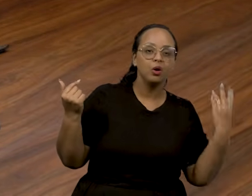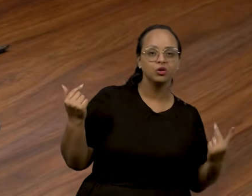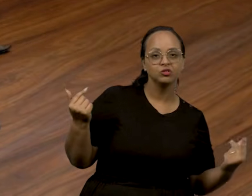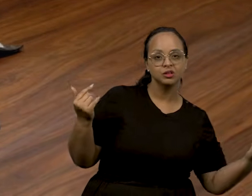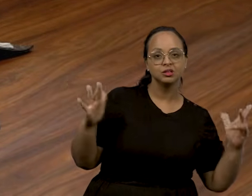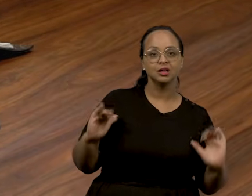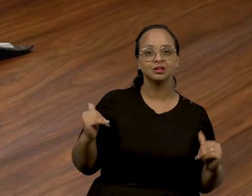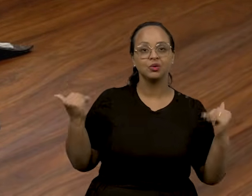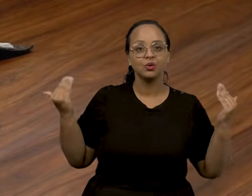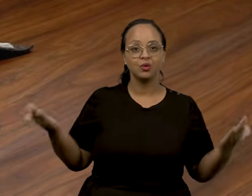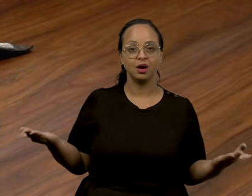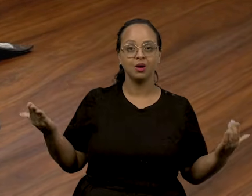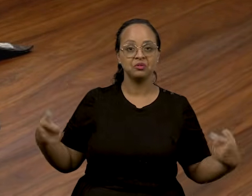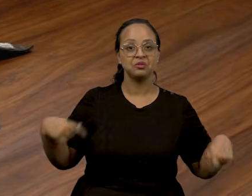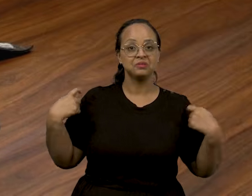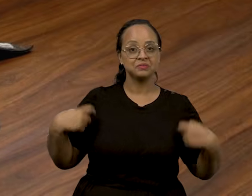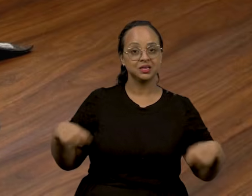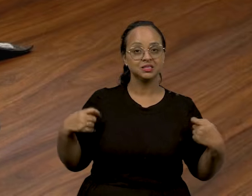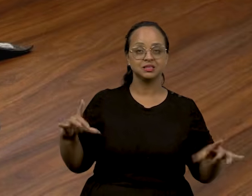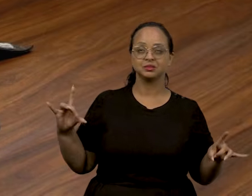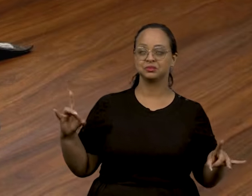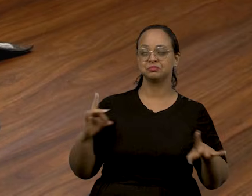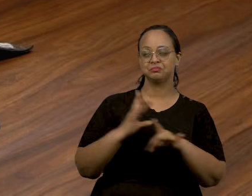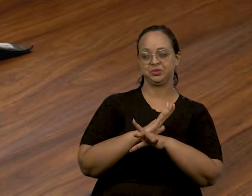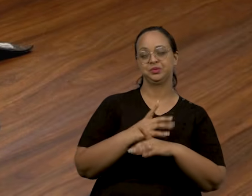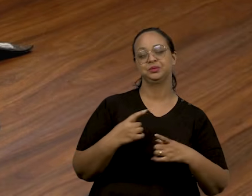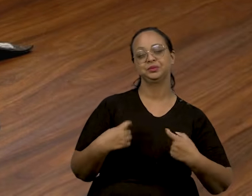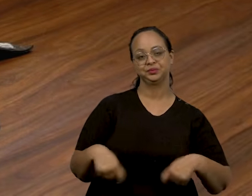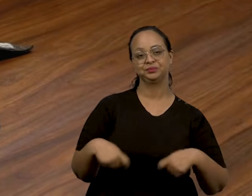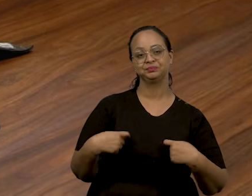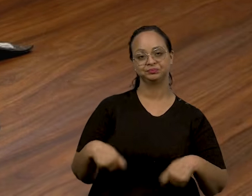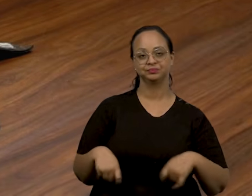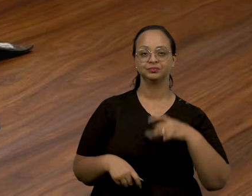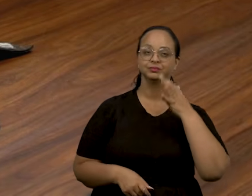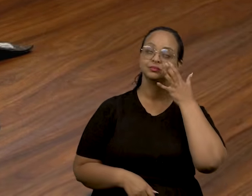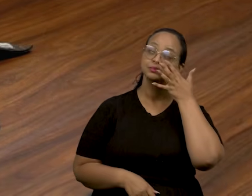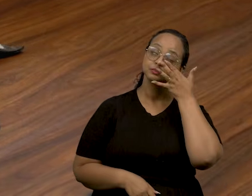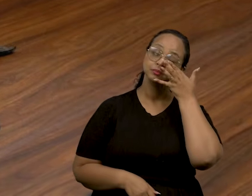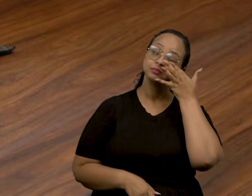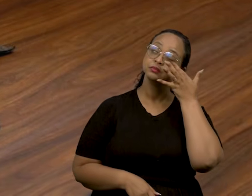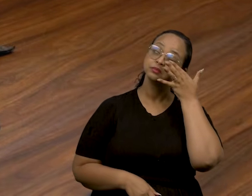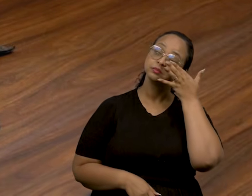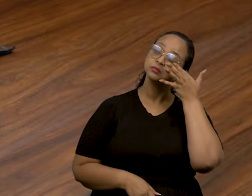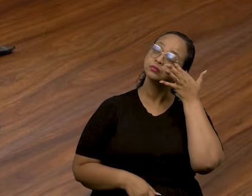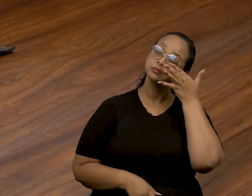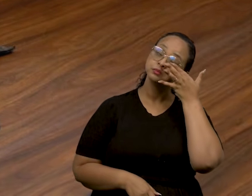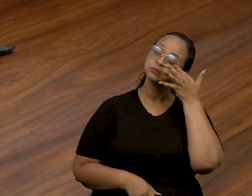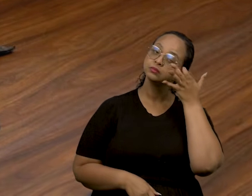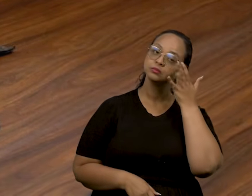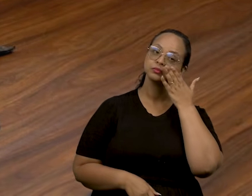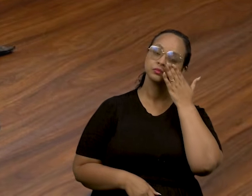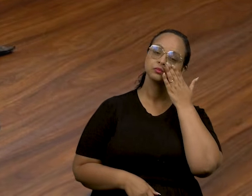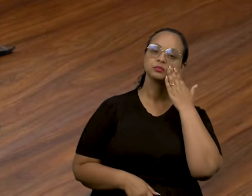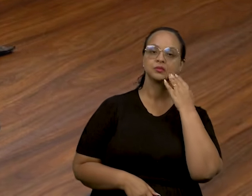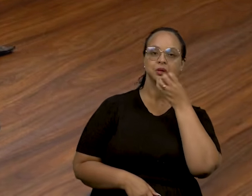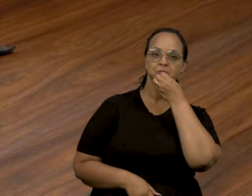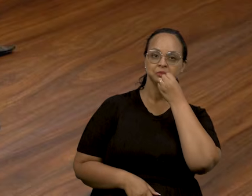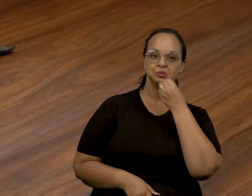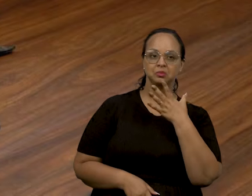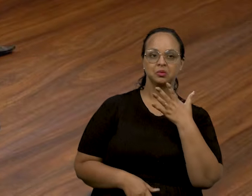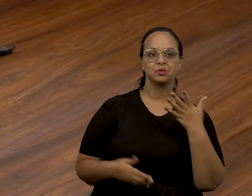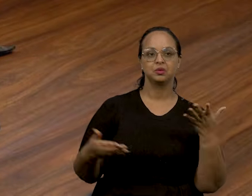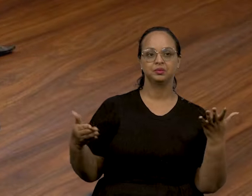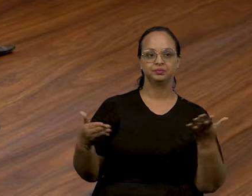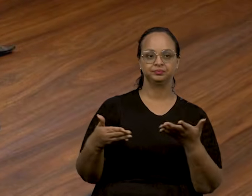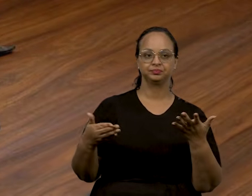que Ele quer que nós estejamos próximo dele para que possamos ser salvos, né? Amém. Muito bom, pastores.